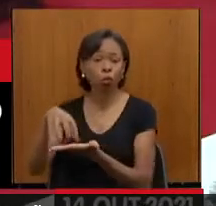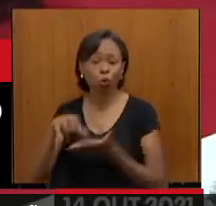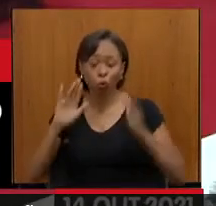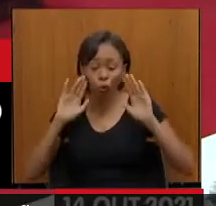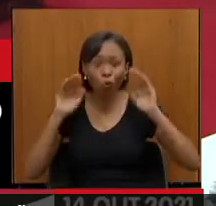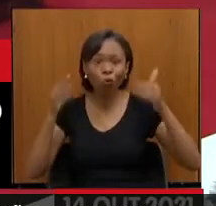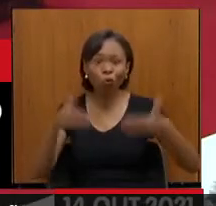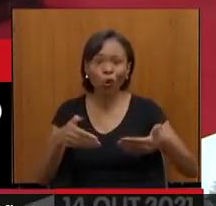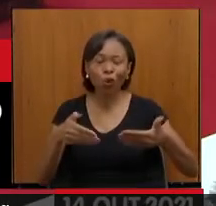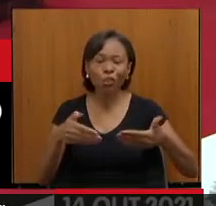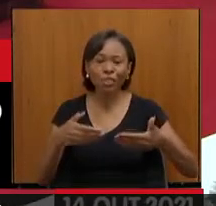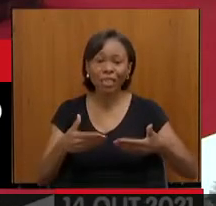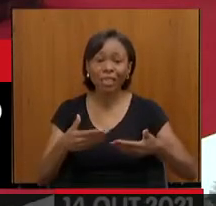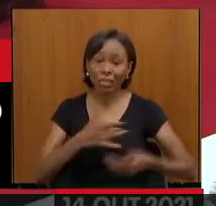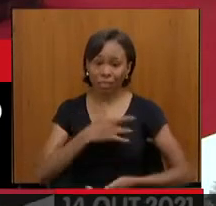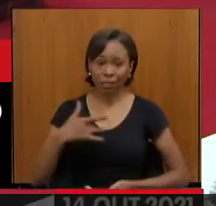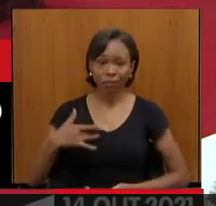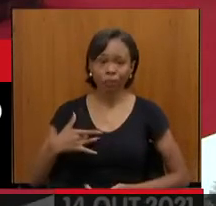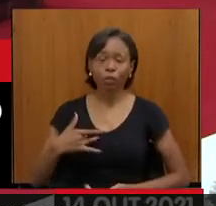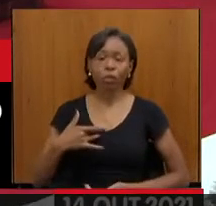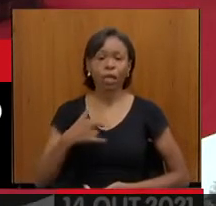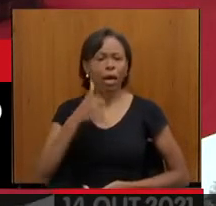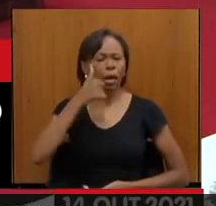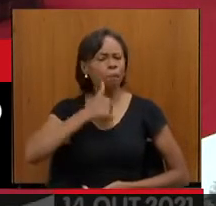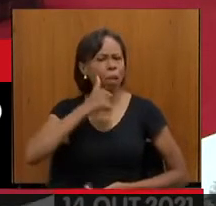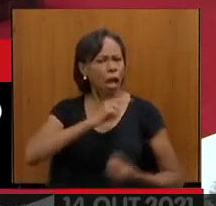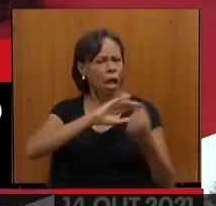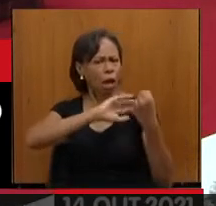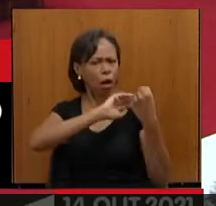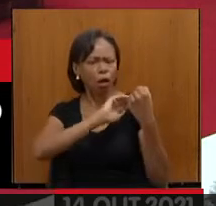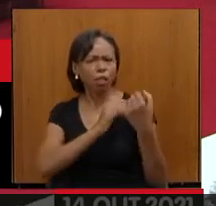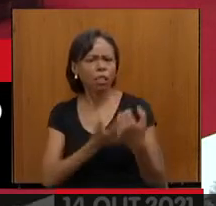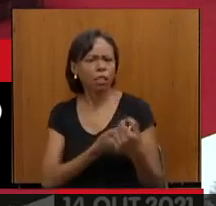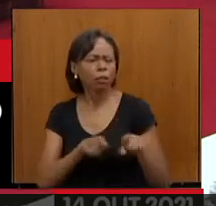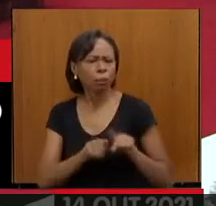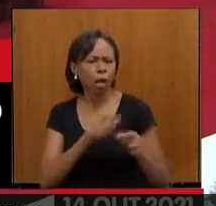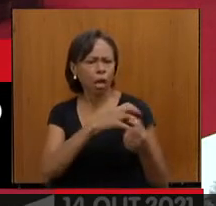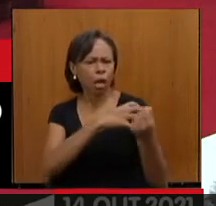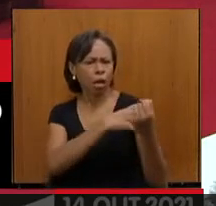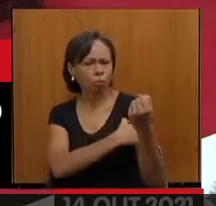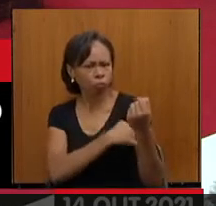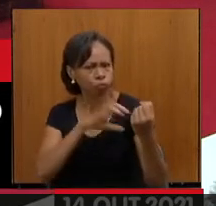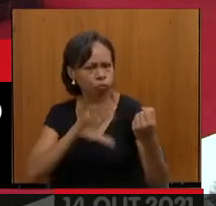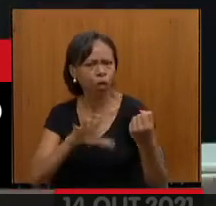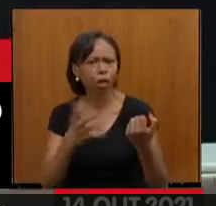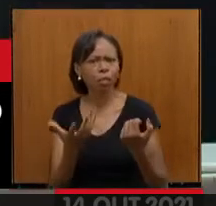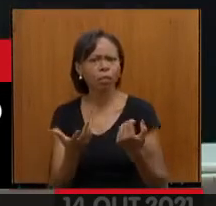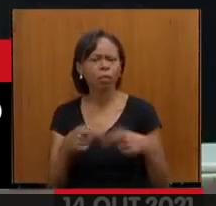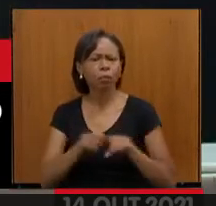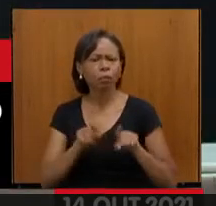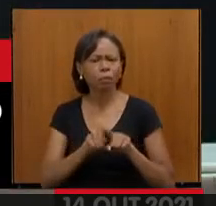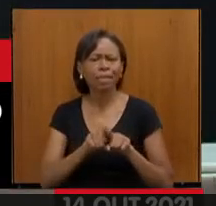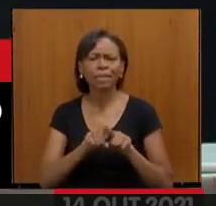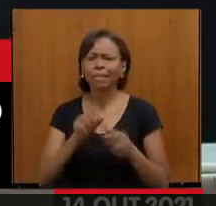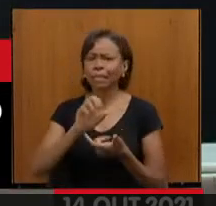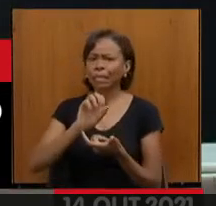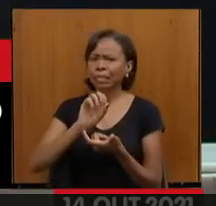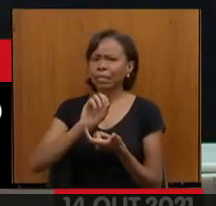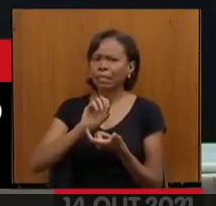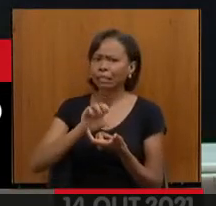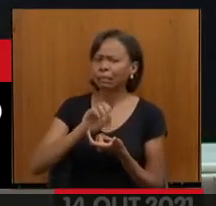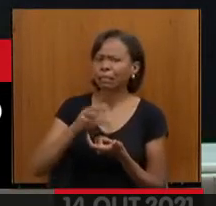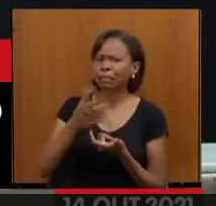o empoderamento das mulheres e das famílias, a questão do letramento, né? É preciso informar, é preciso educar, é